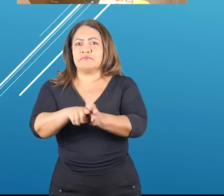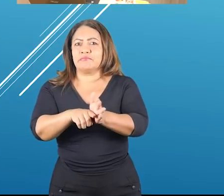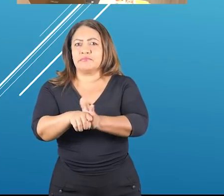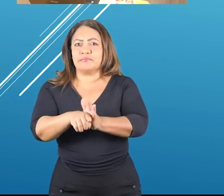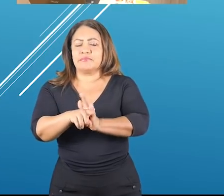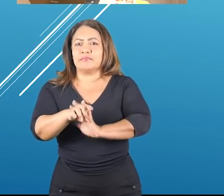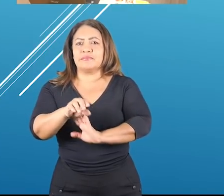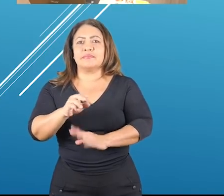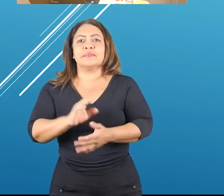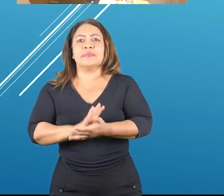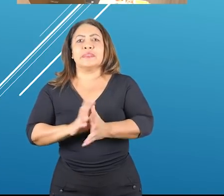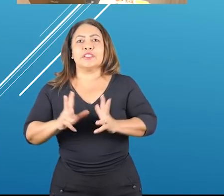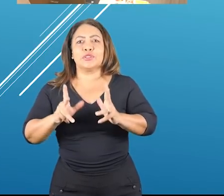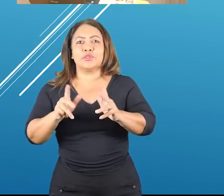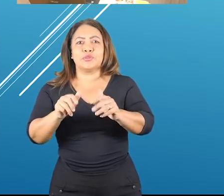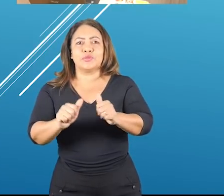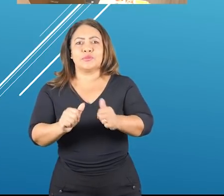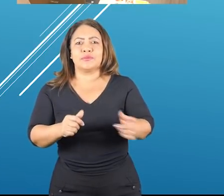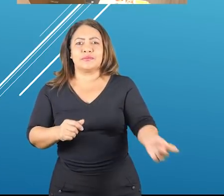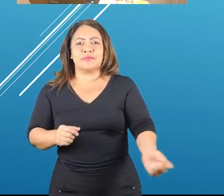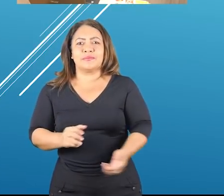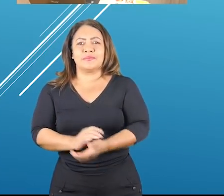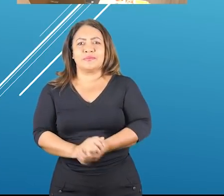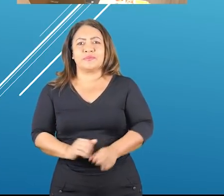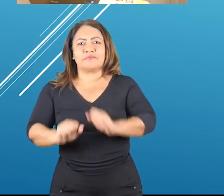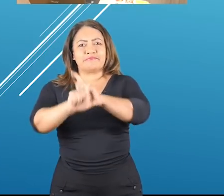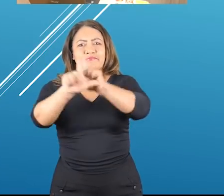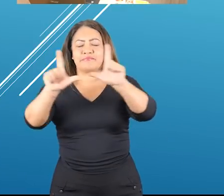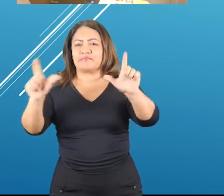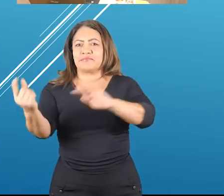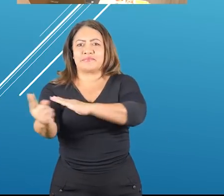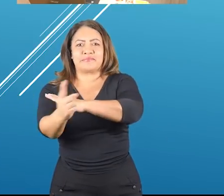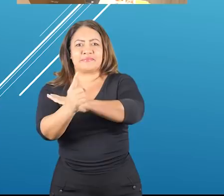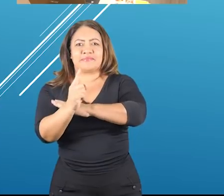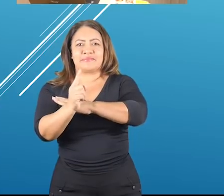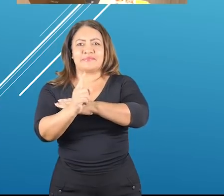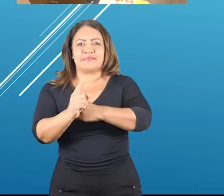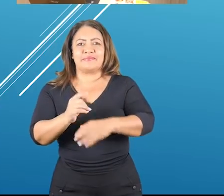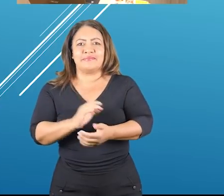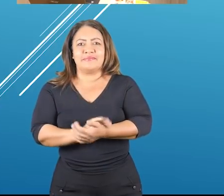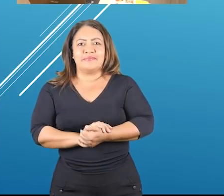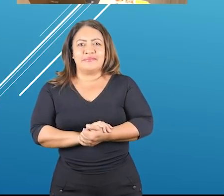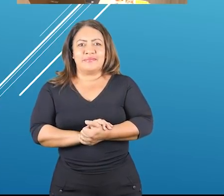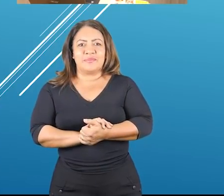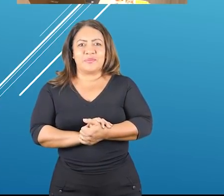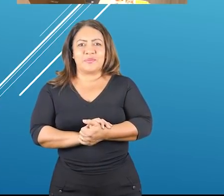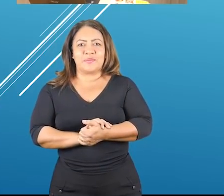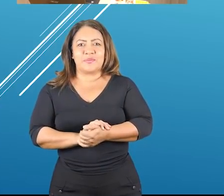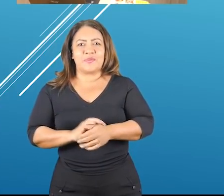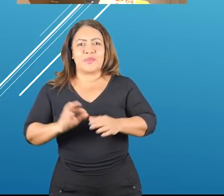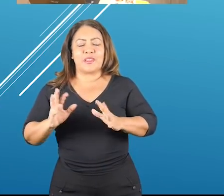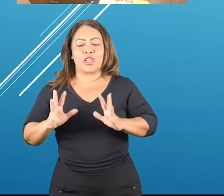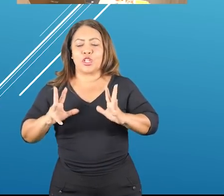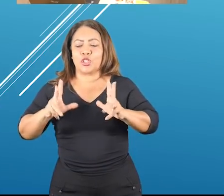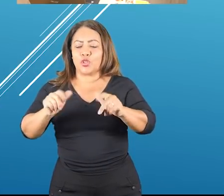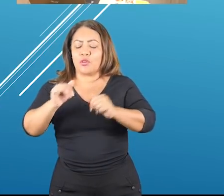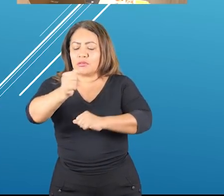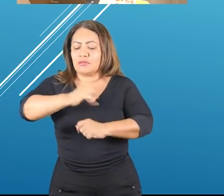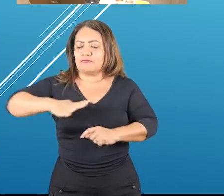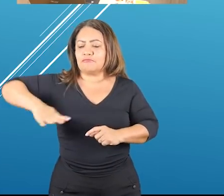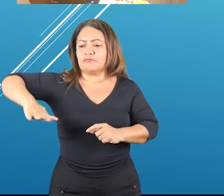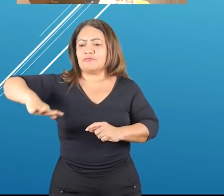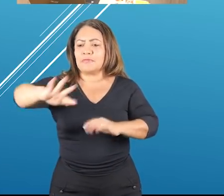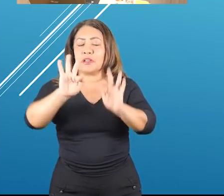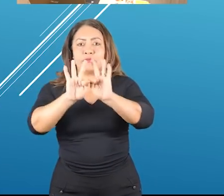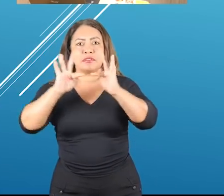Desenvolvimento Infantil. Essa pesquisa, ela ressalta e fala a respeito da questão do que o ambiente